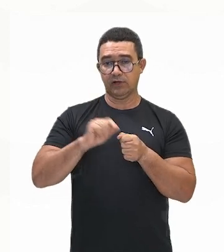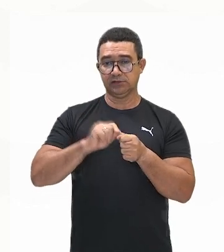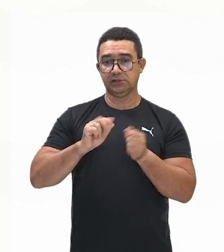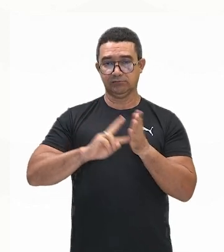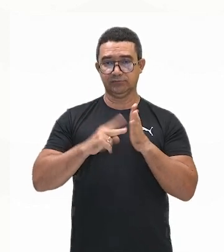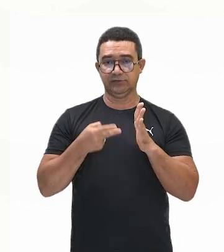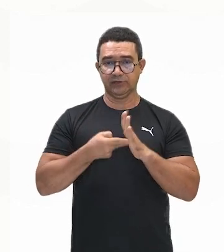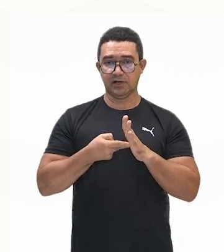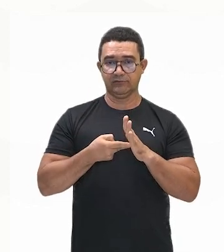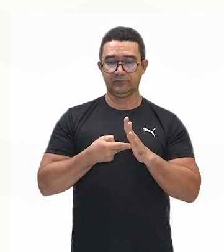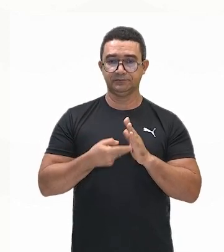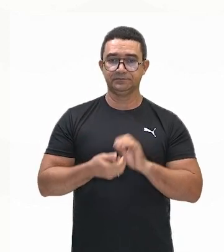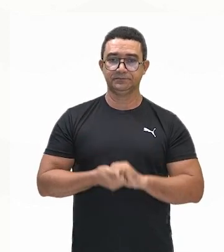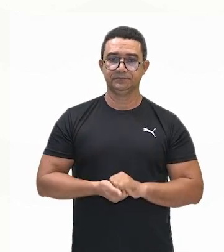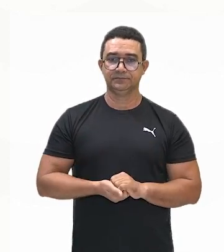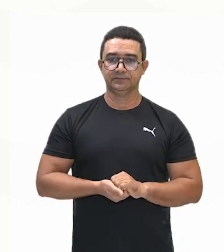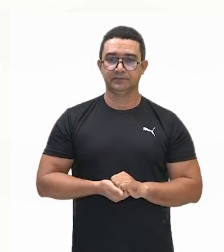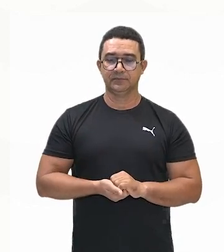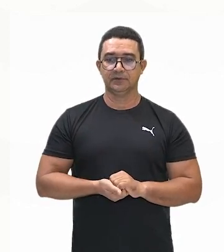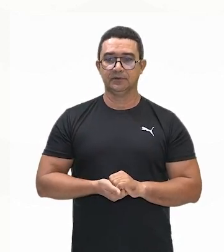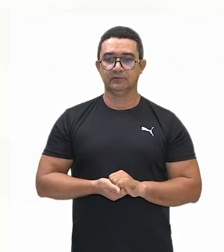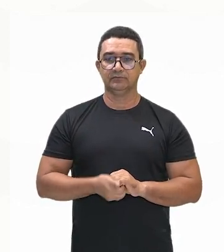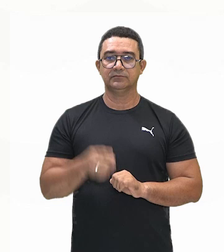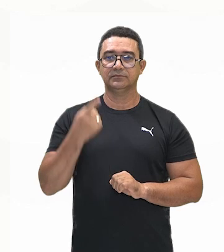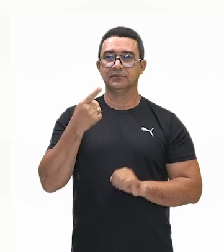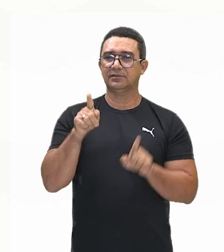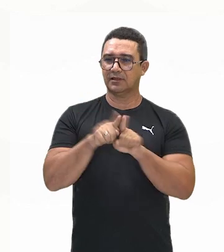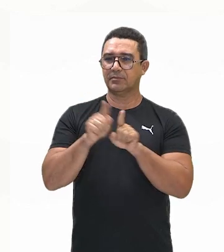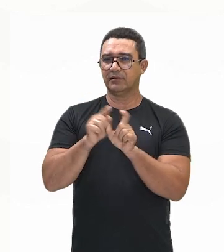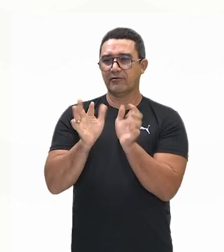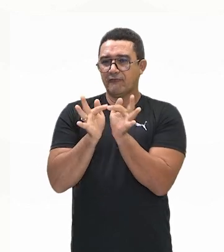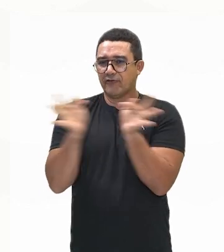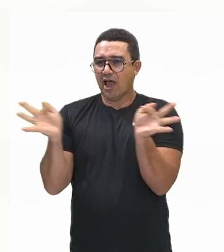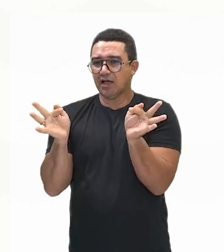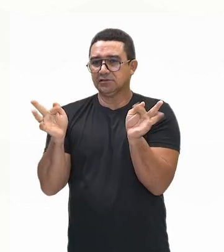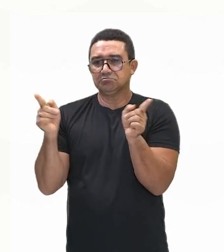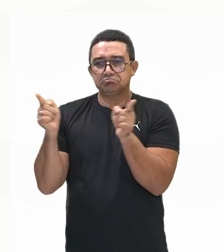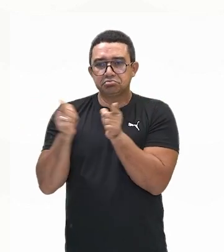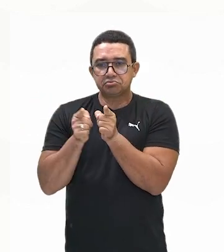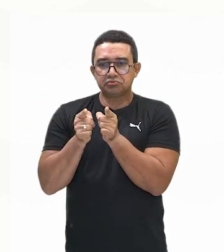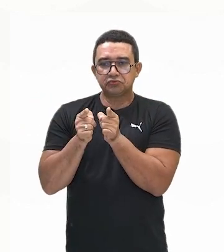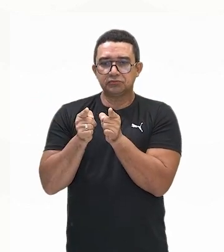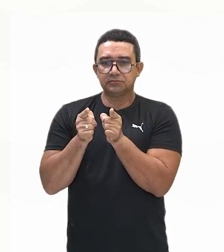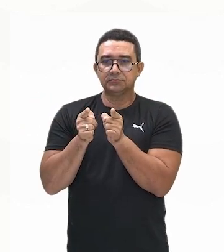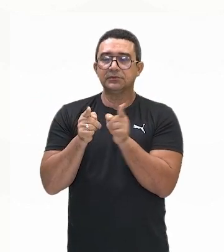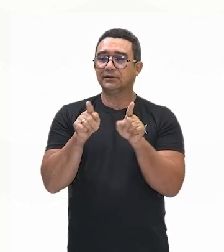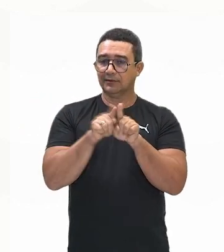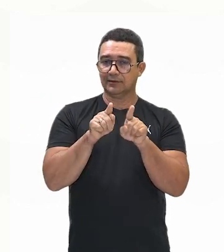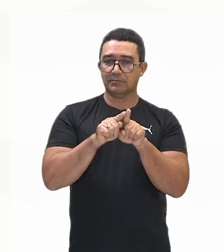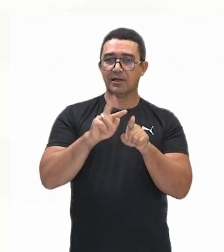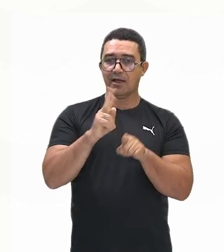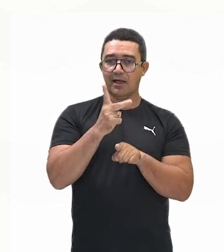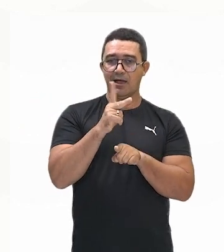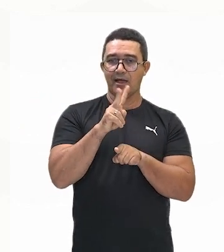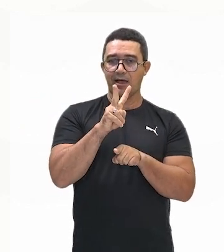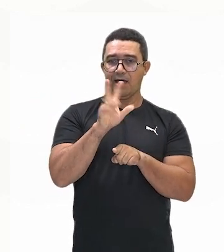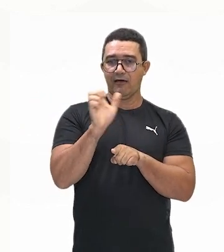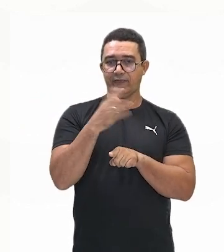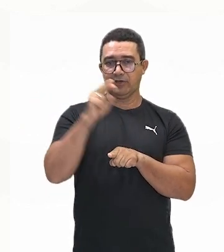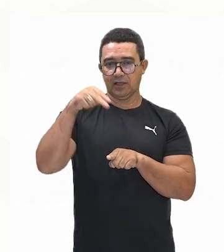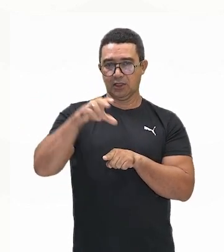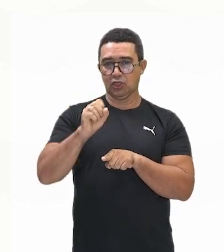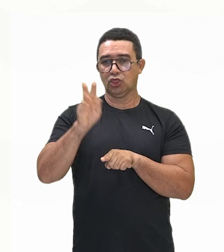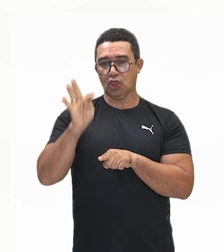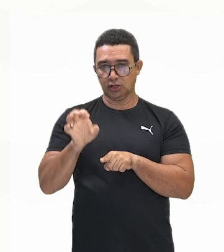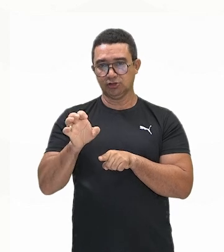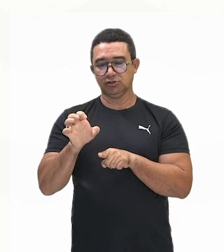Eu tenho a sua forma abreviada didn't. Have not, eu tenho a sua forma abreviada haven't, tá certo?